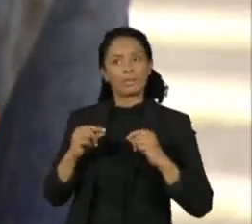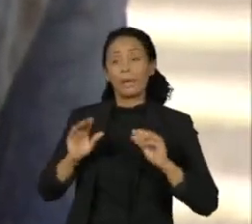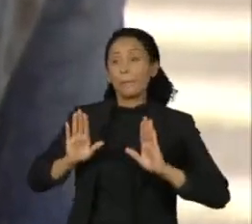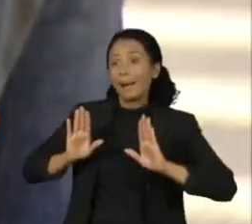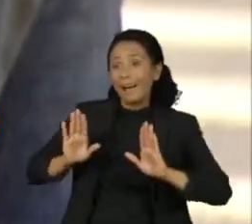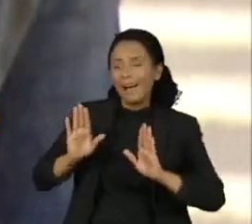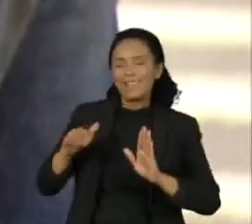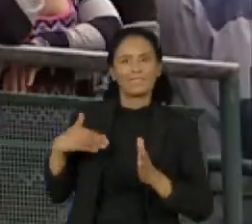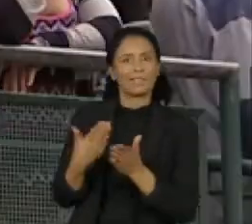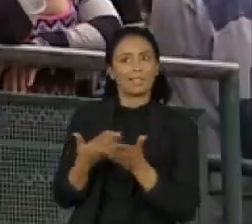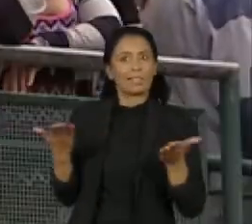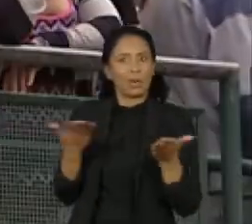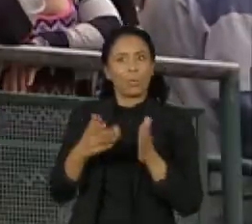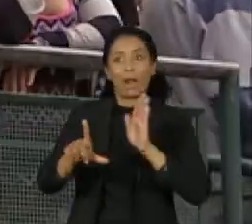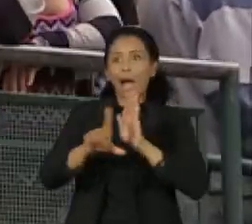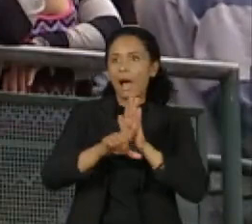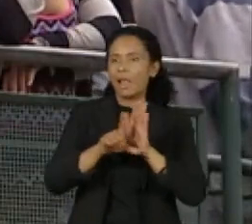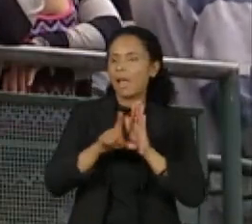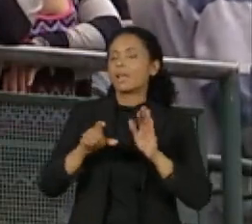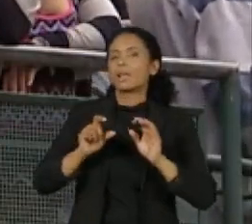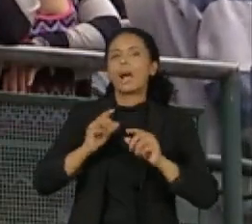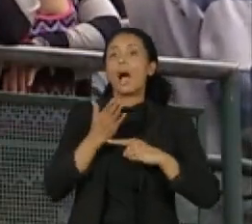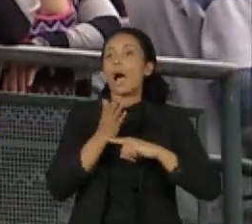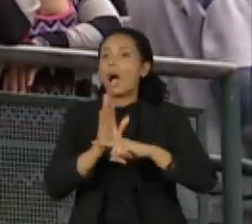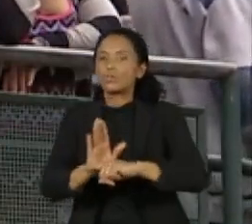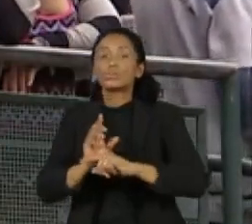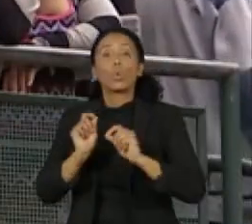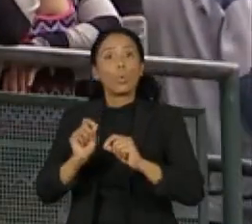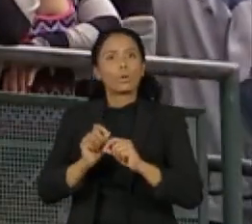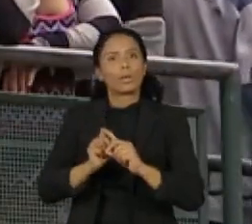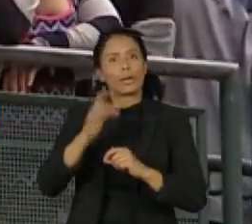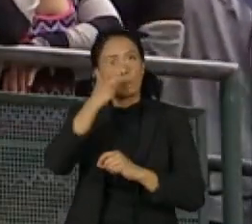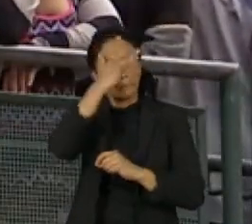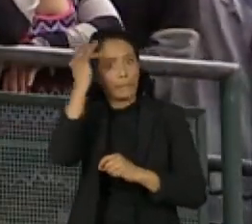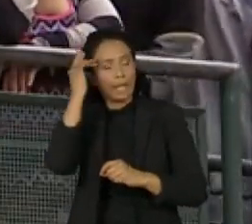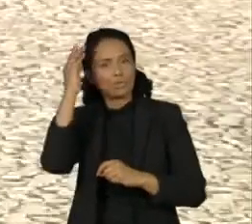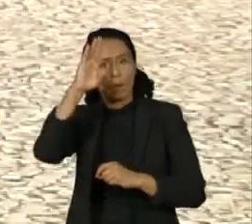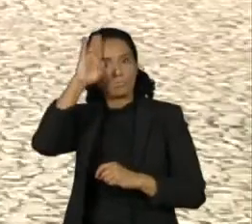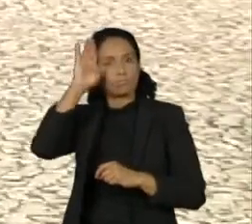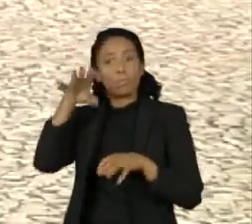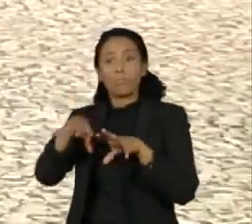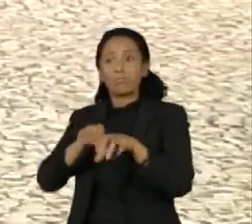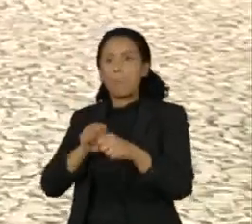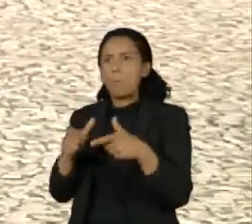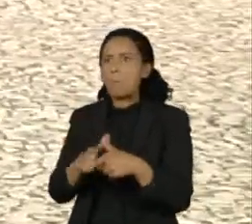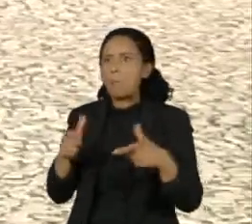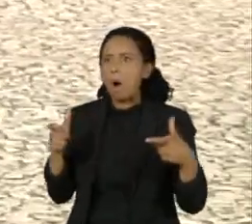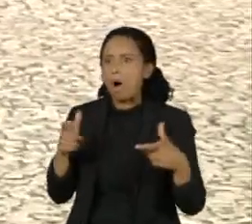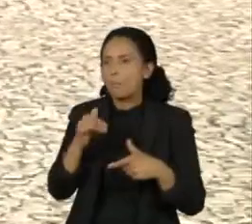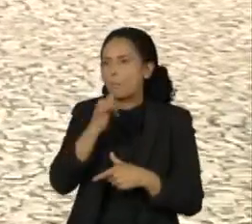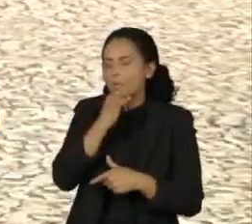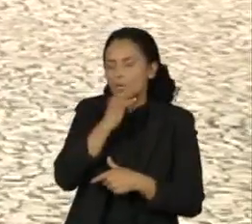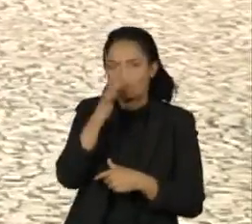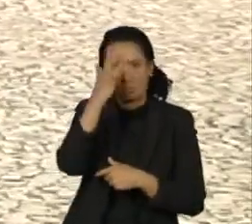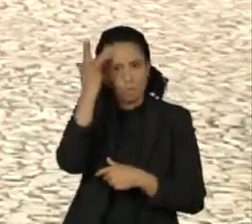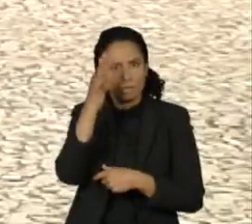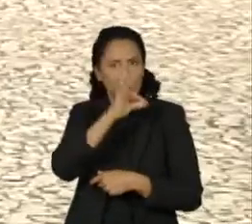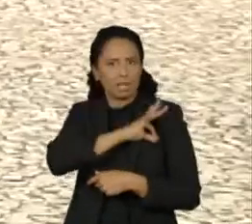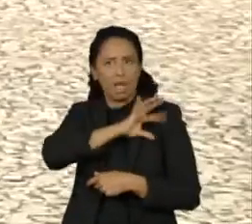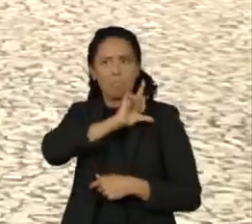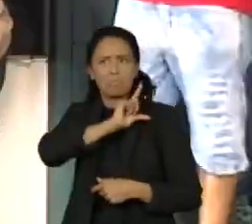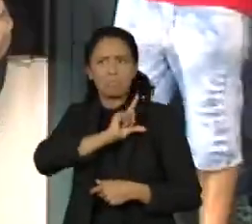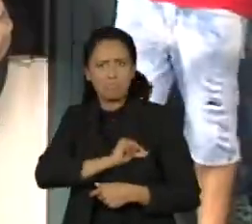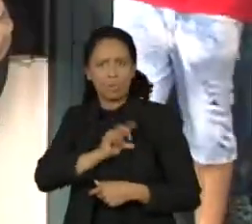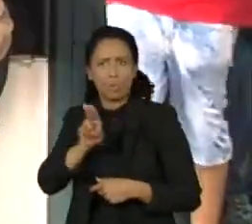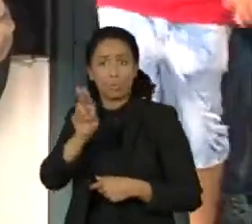a ampliação, com a lei, esses números foram ampliados na realidade. Então, por exemplo, alunos baixa renda nas universidades